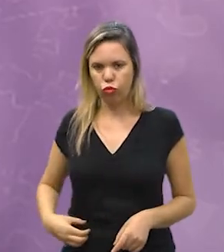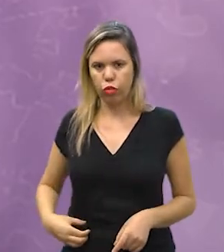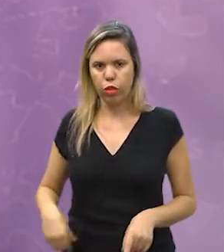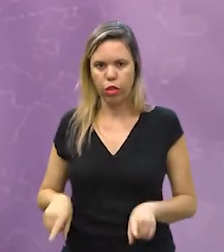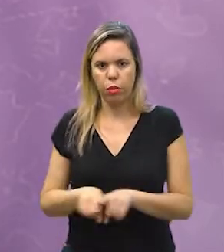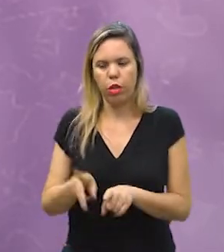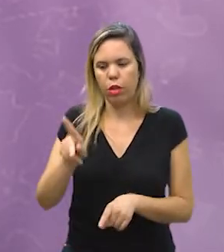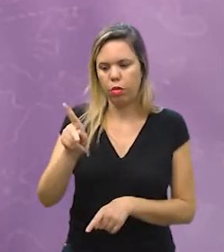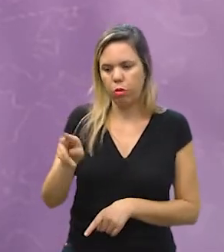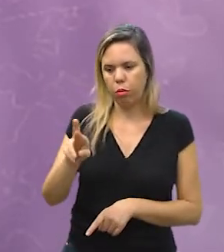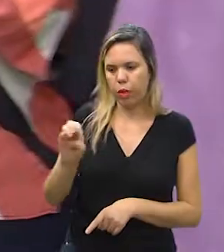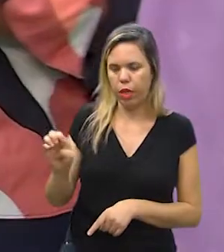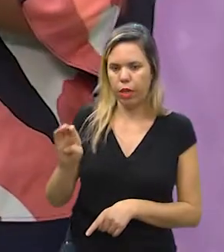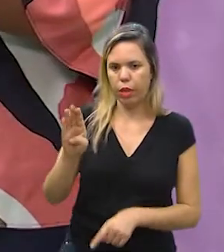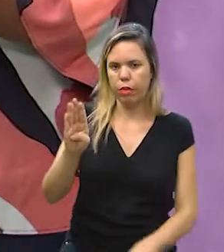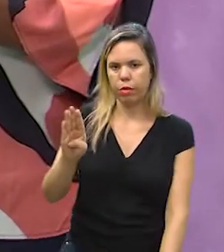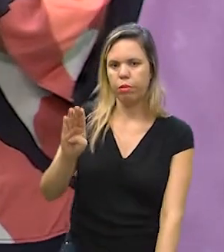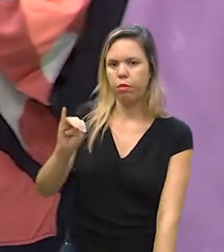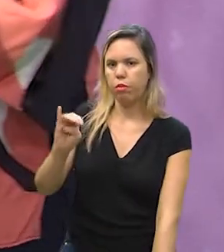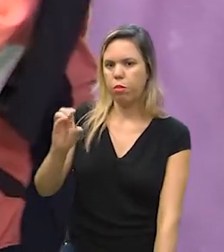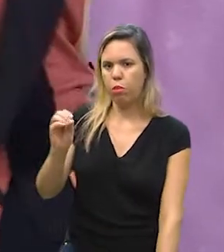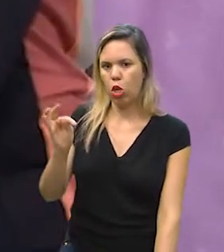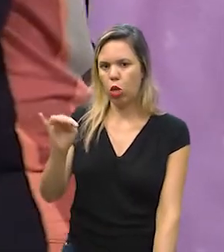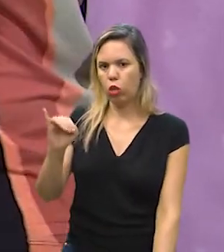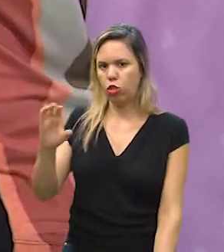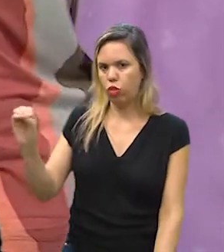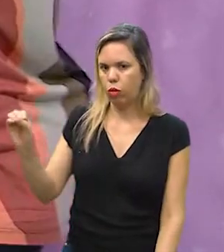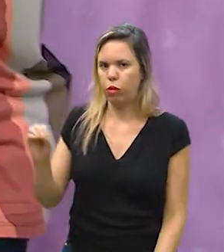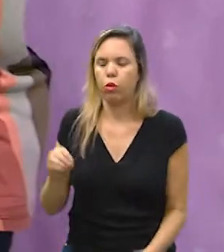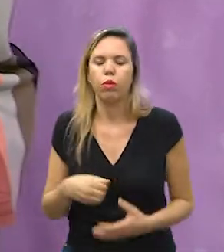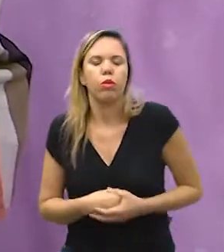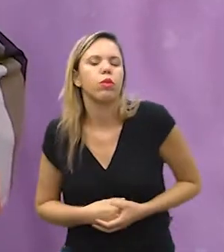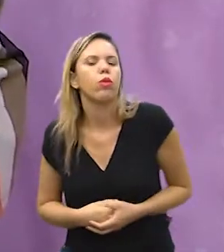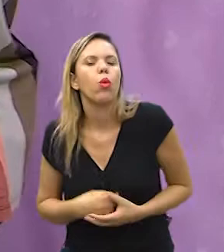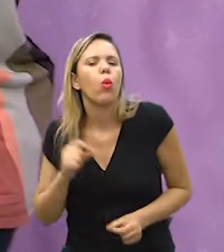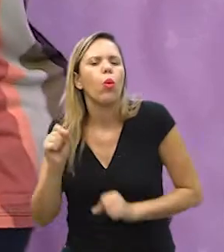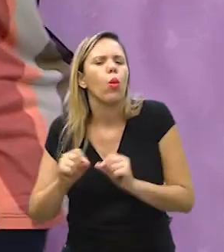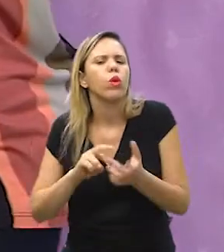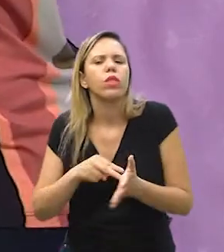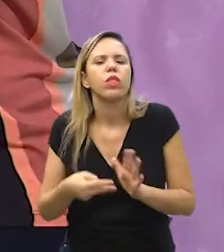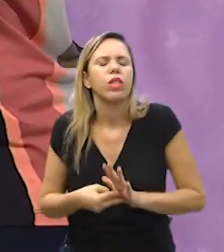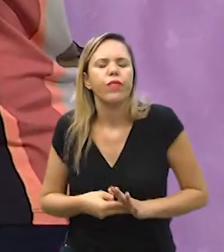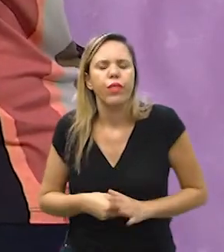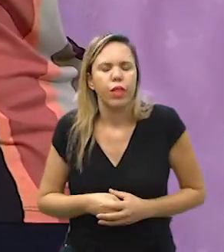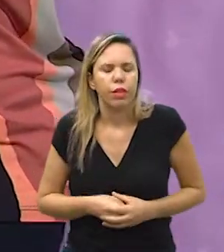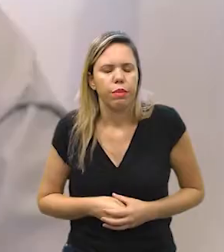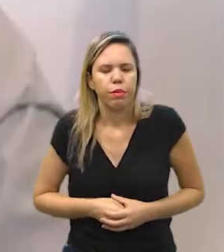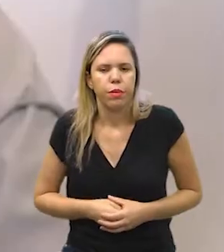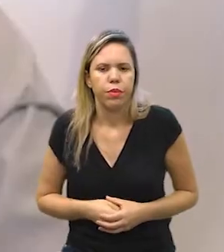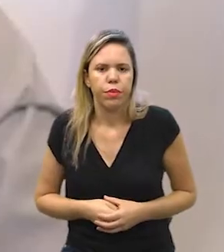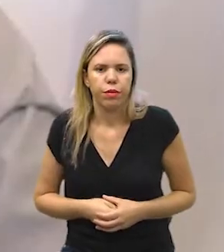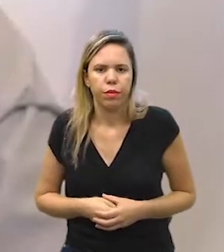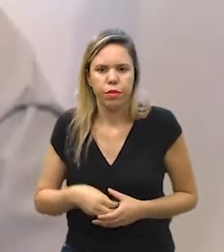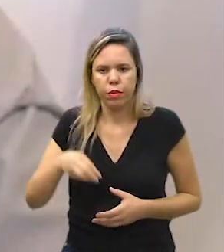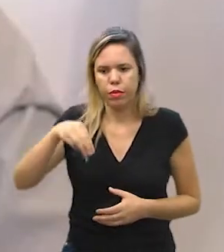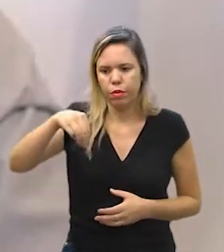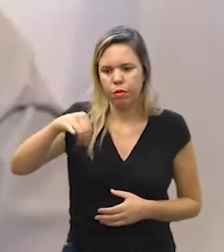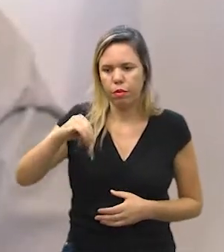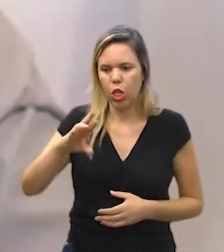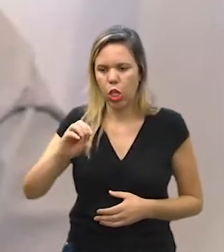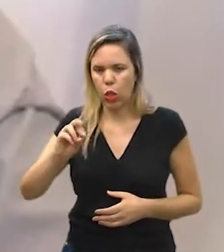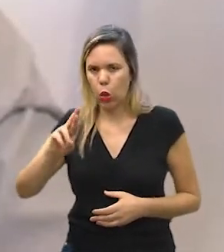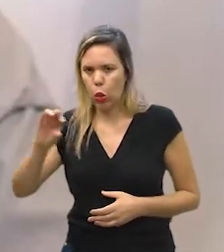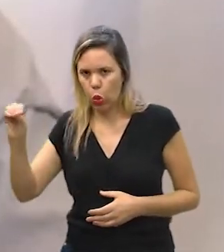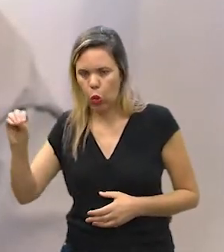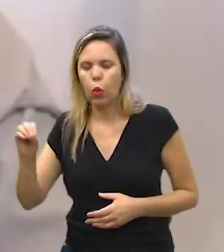os prebióticos. Vamos falar, começando então, sobre os prebióticos. O que seriam isso, doutor? A microbiota intestinal,